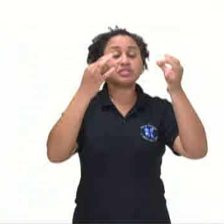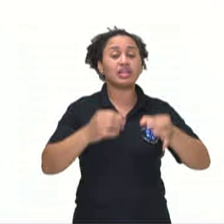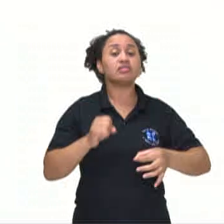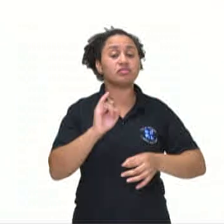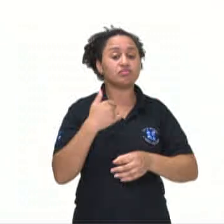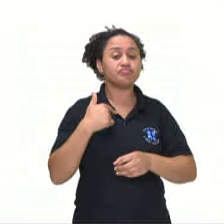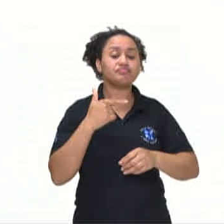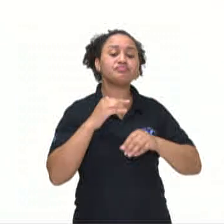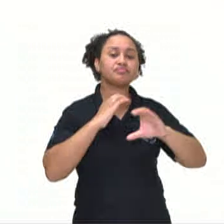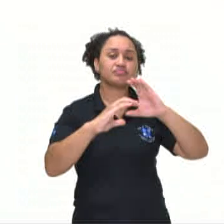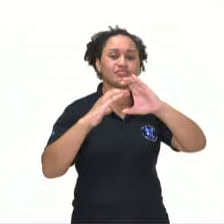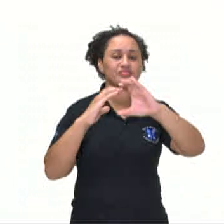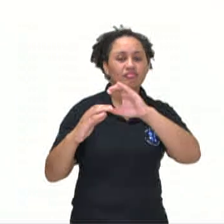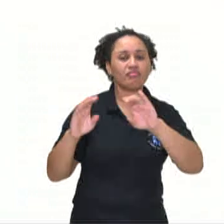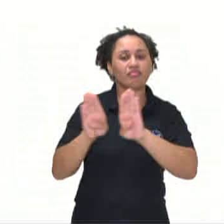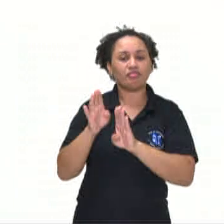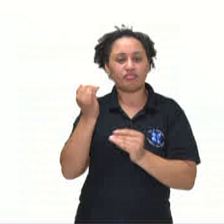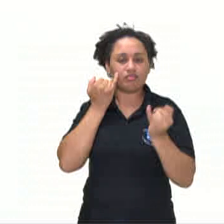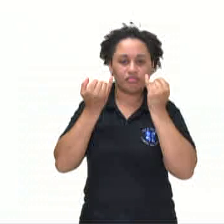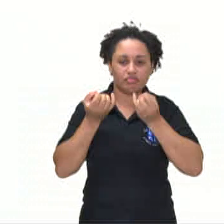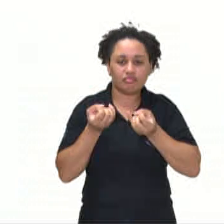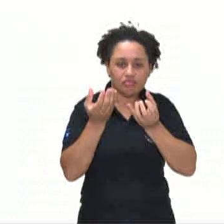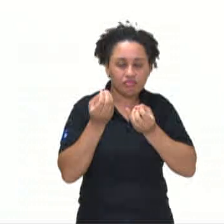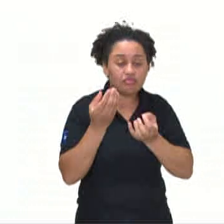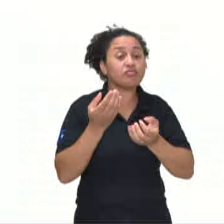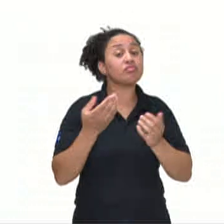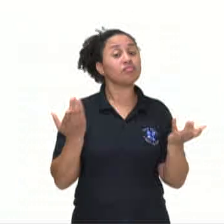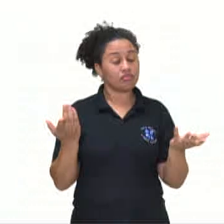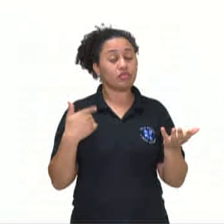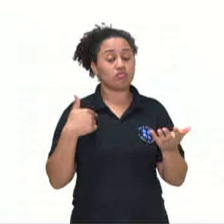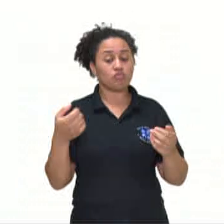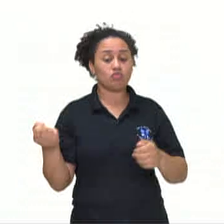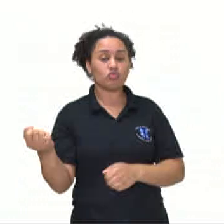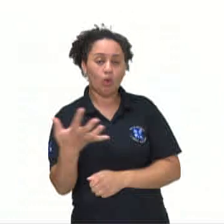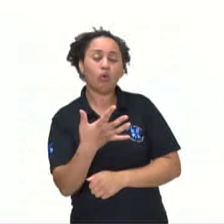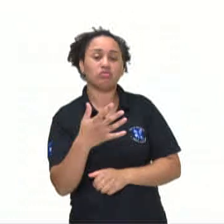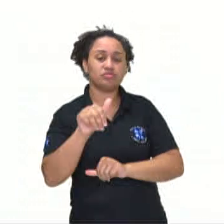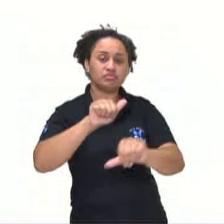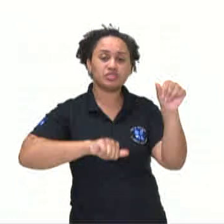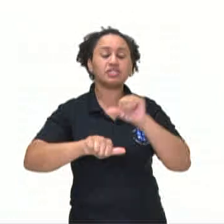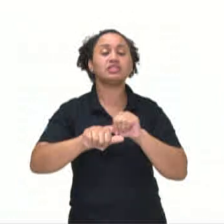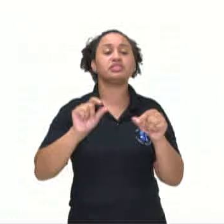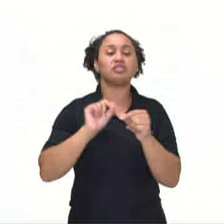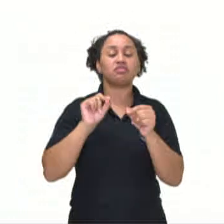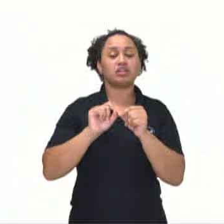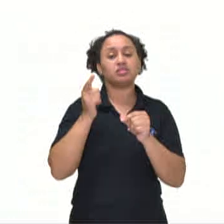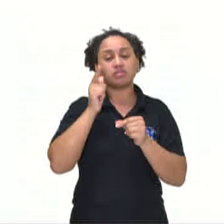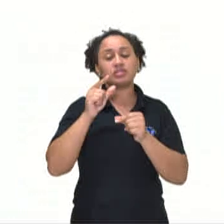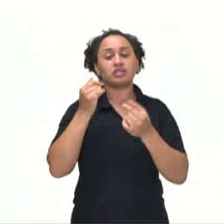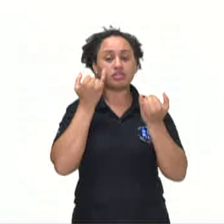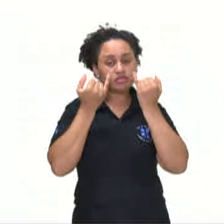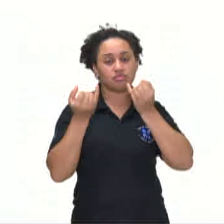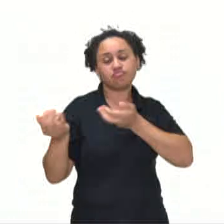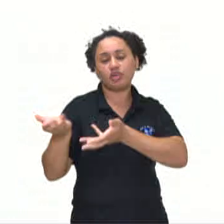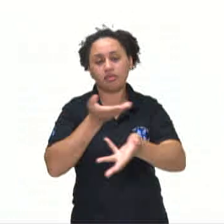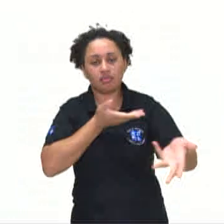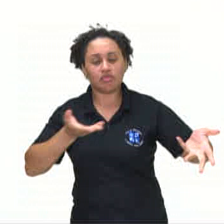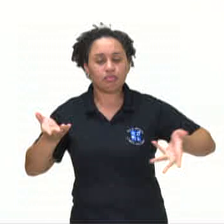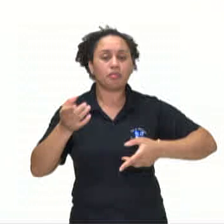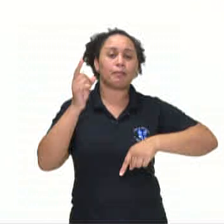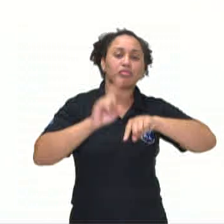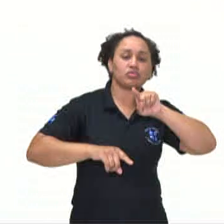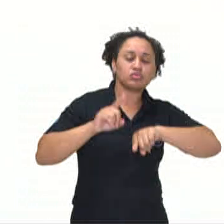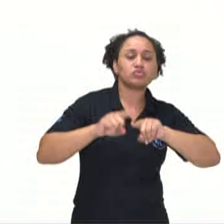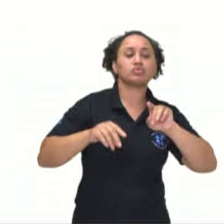de comunicação e informação, cuja modernização acelerou a circulação de informações, produtos